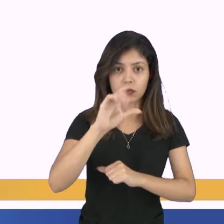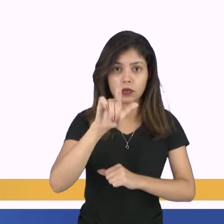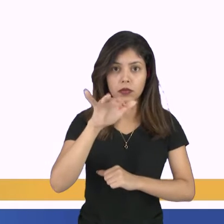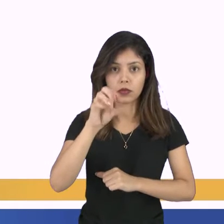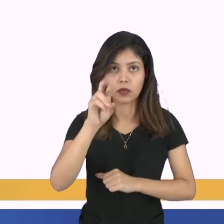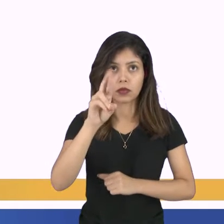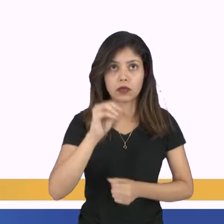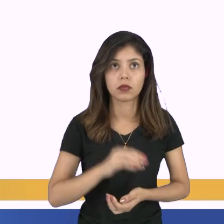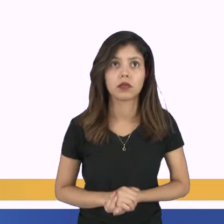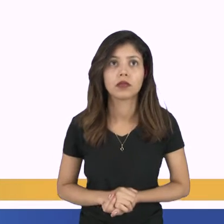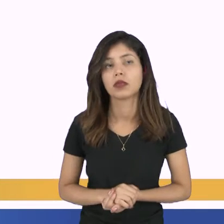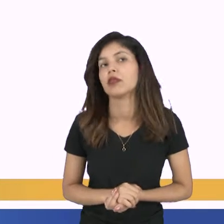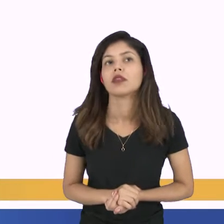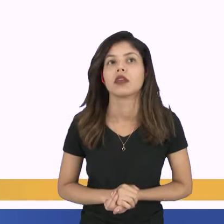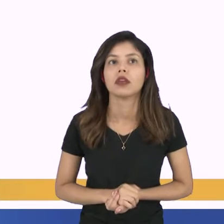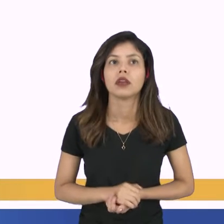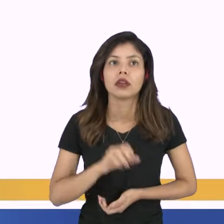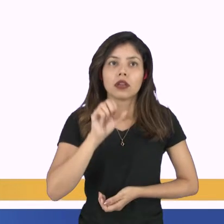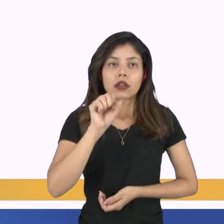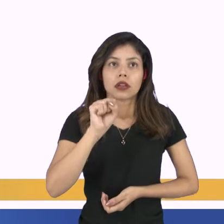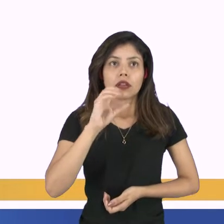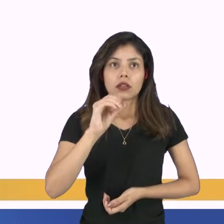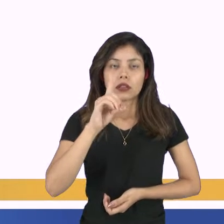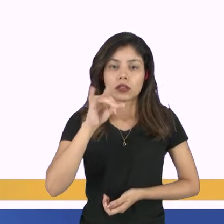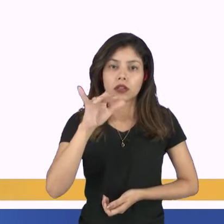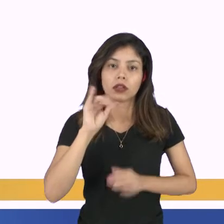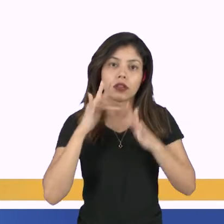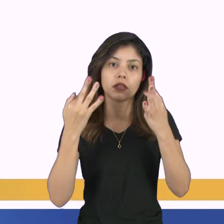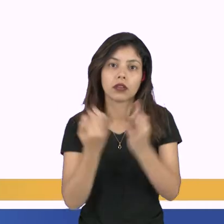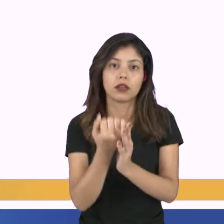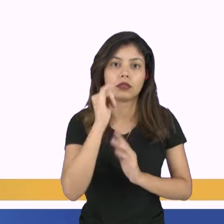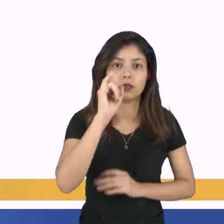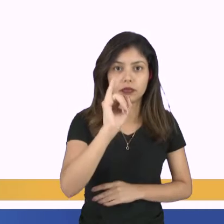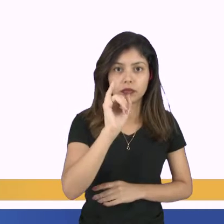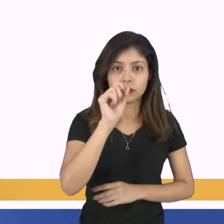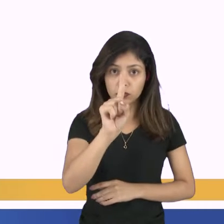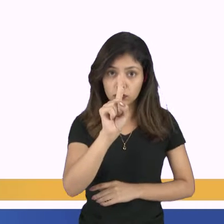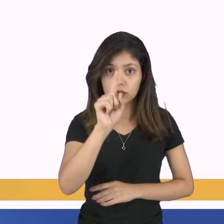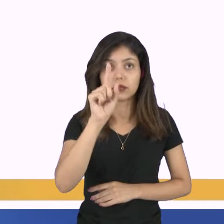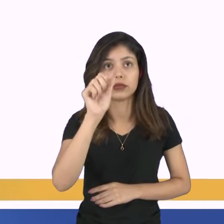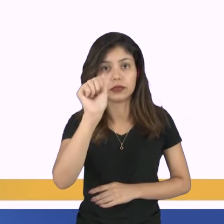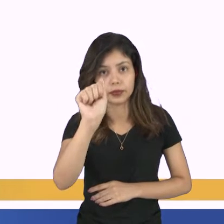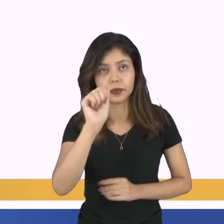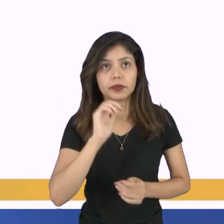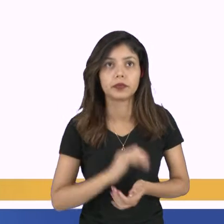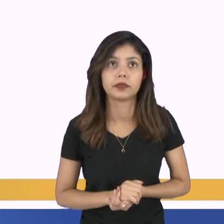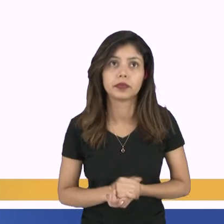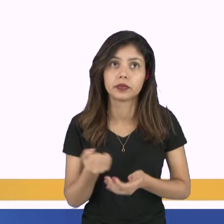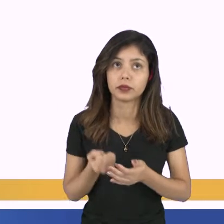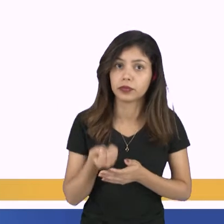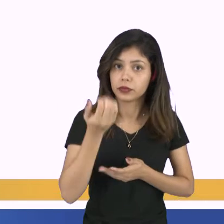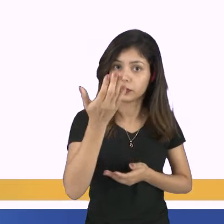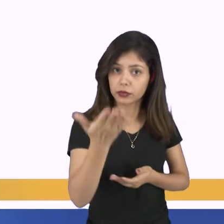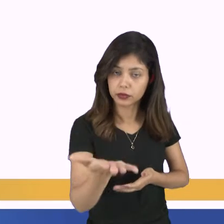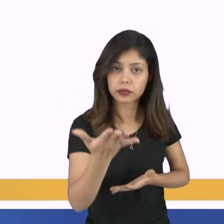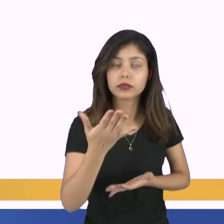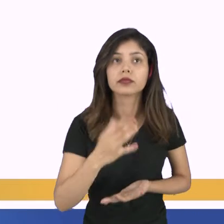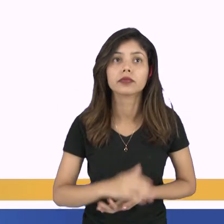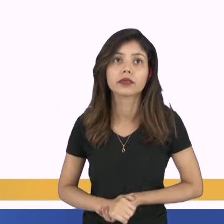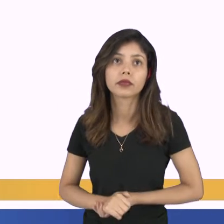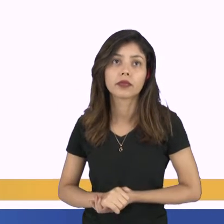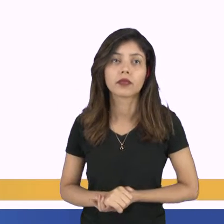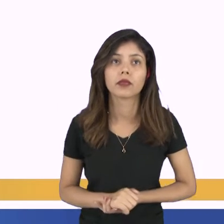cloro. Então aqui, o átomo de sódio, ele pertence à família 1A, então ele vai doar um elétron, tá aqui, na camada